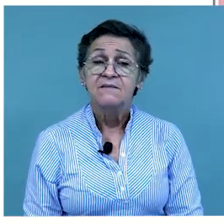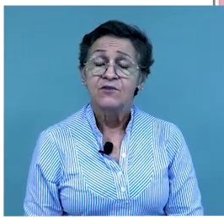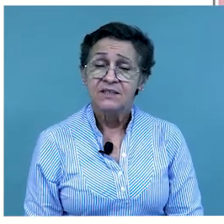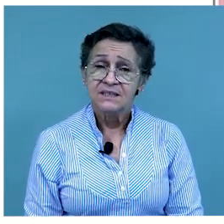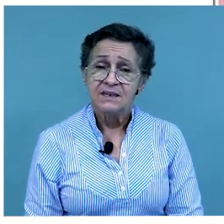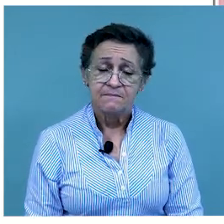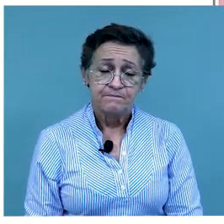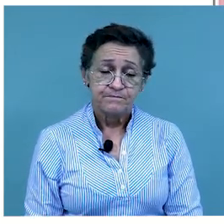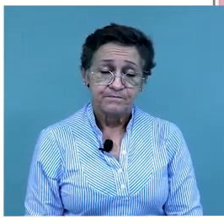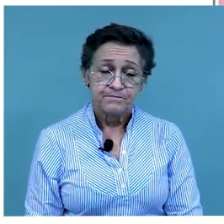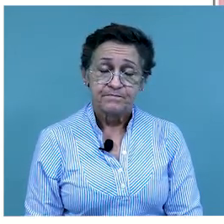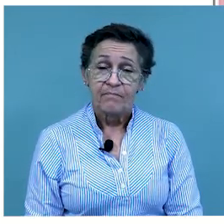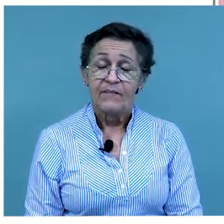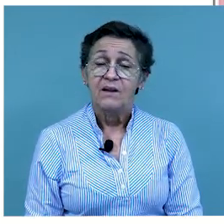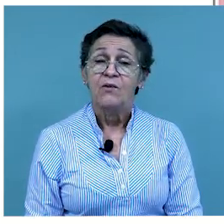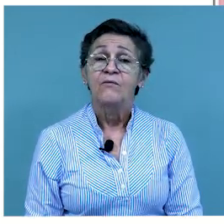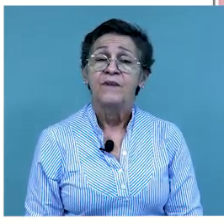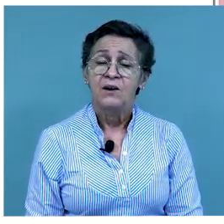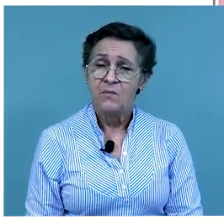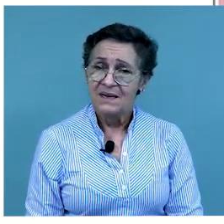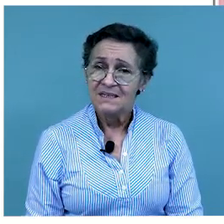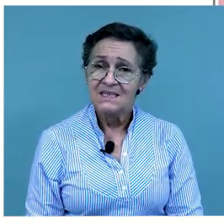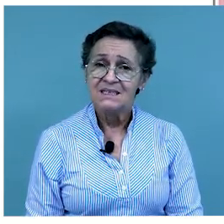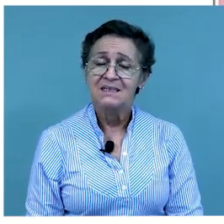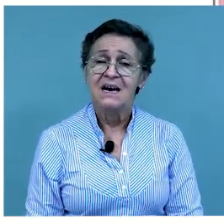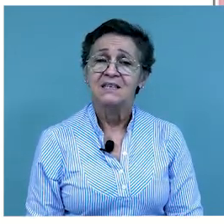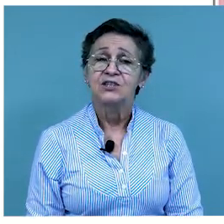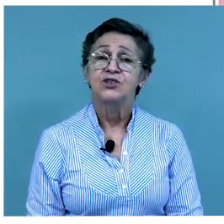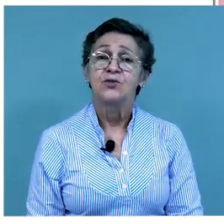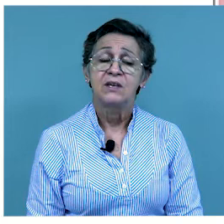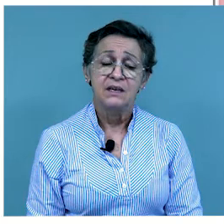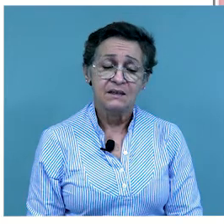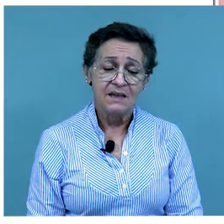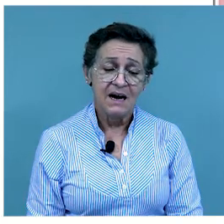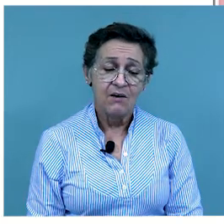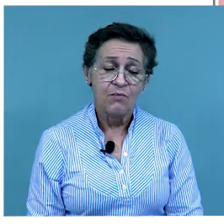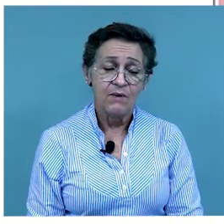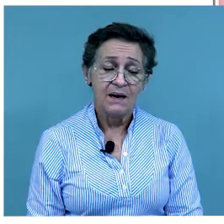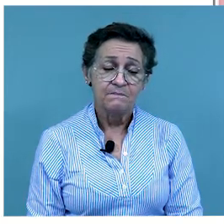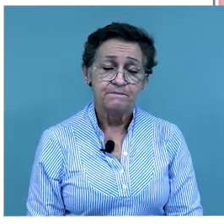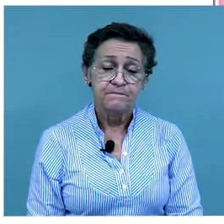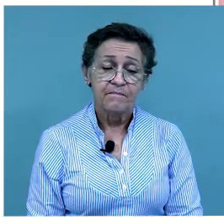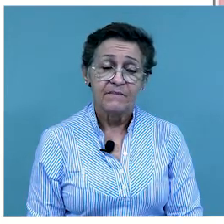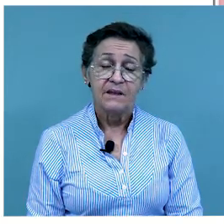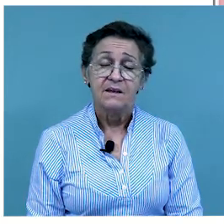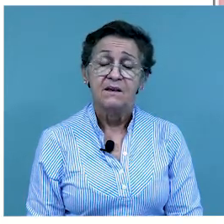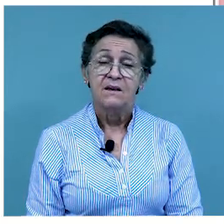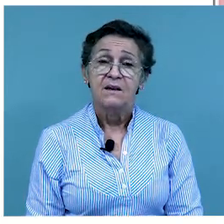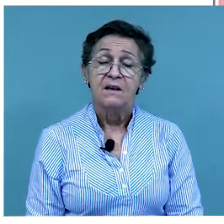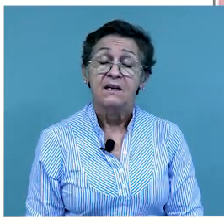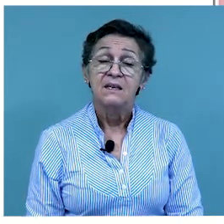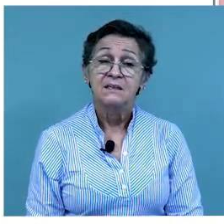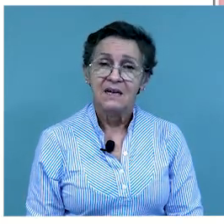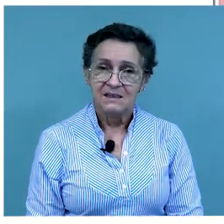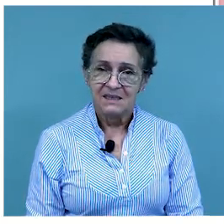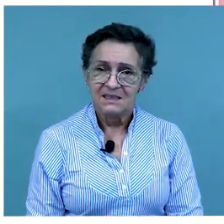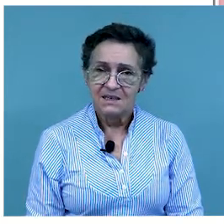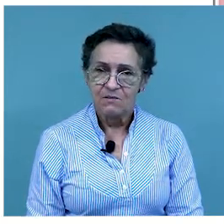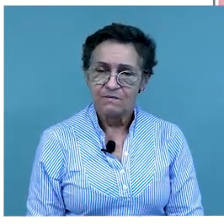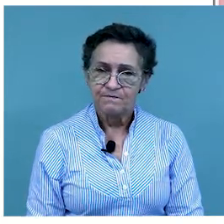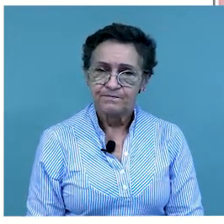se você houver uma necessidade de orientar uma a